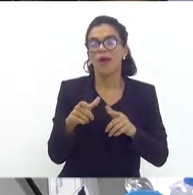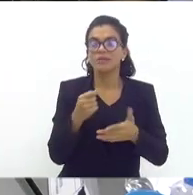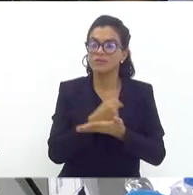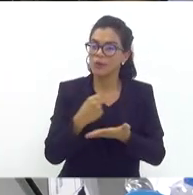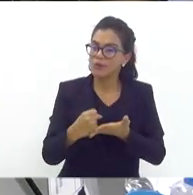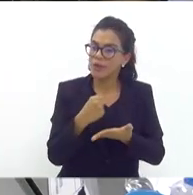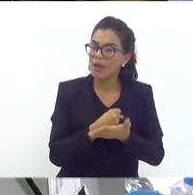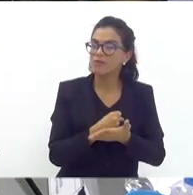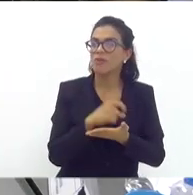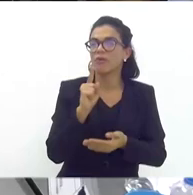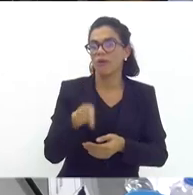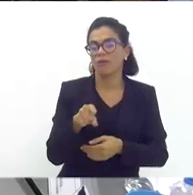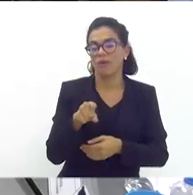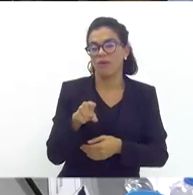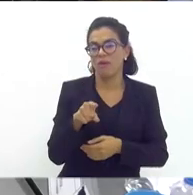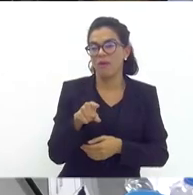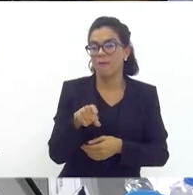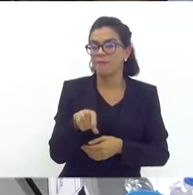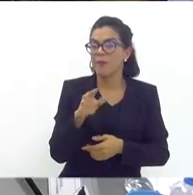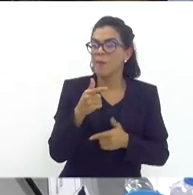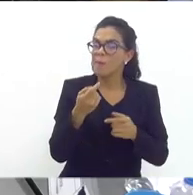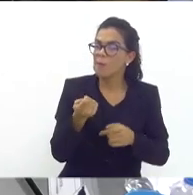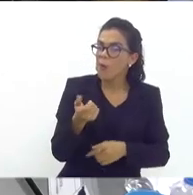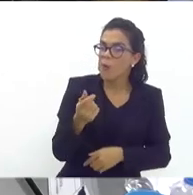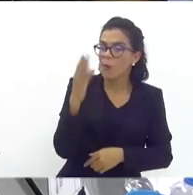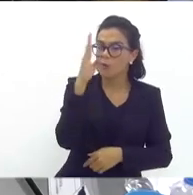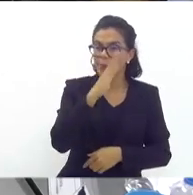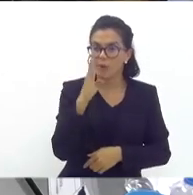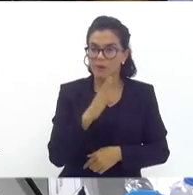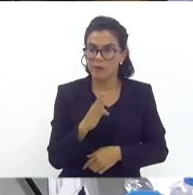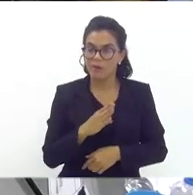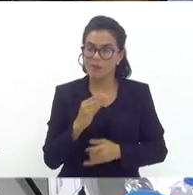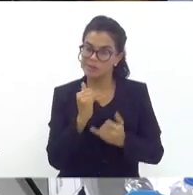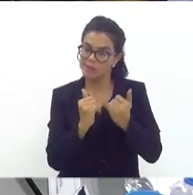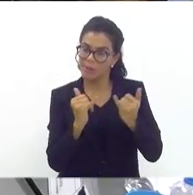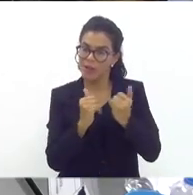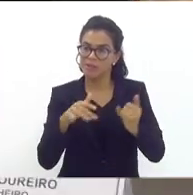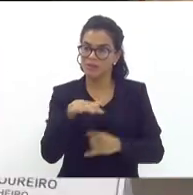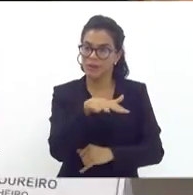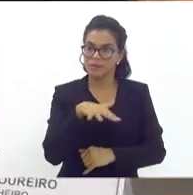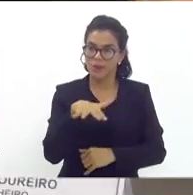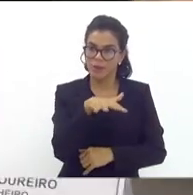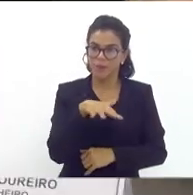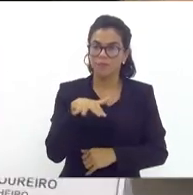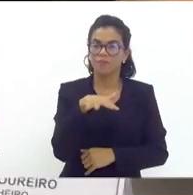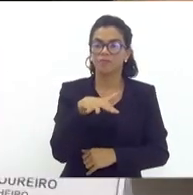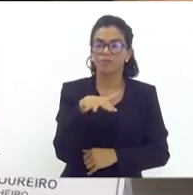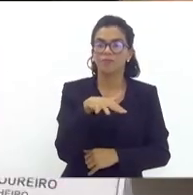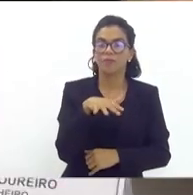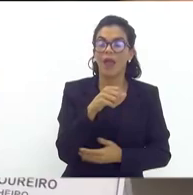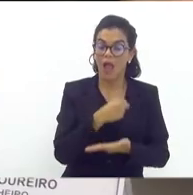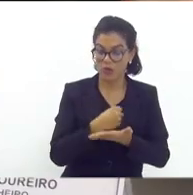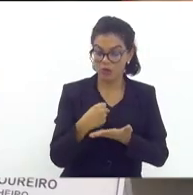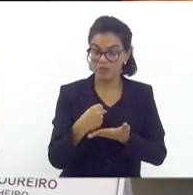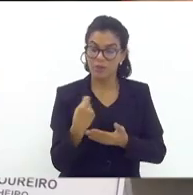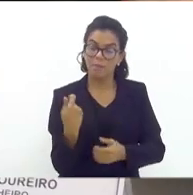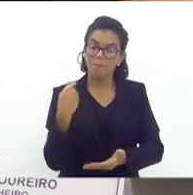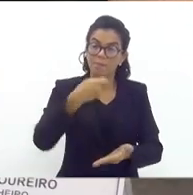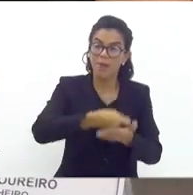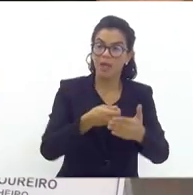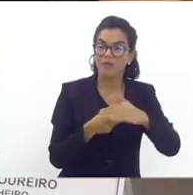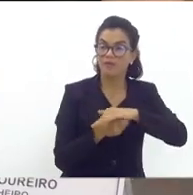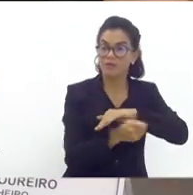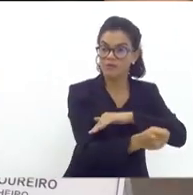que é de nascença é são poucos no Brasil os casos semelhantes Aonde se fez a concessão para pagar o